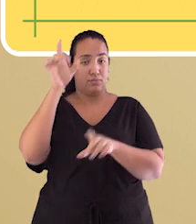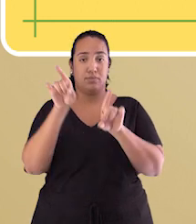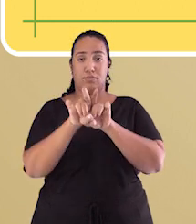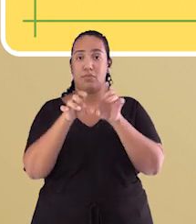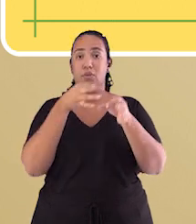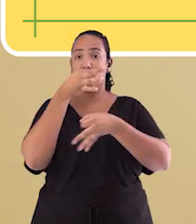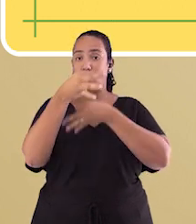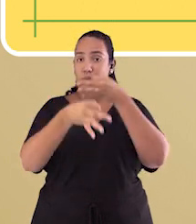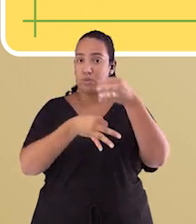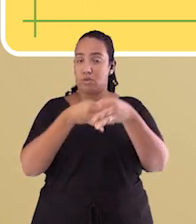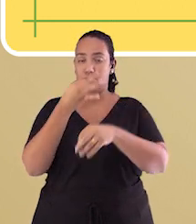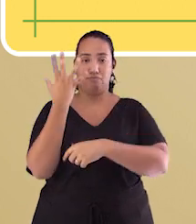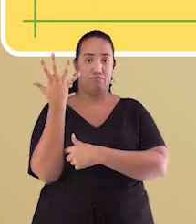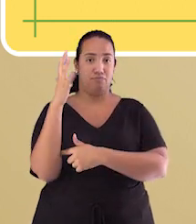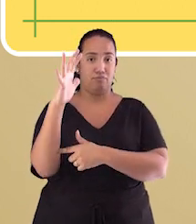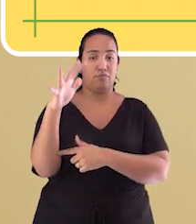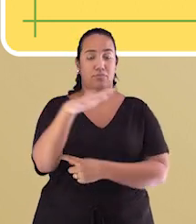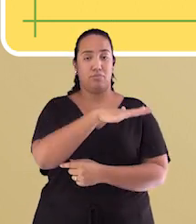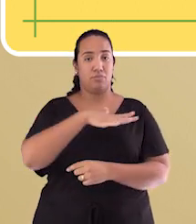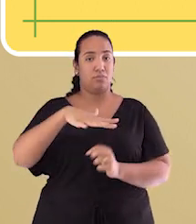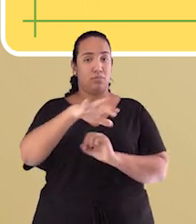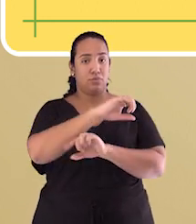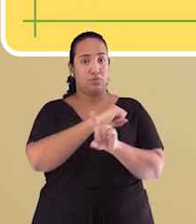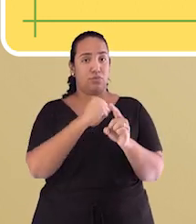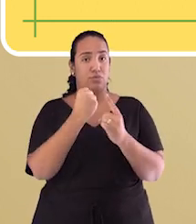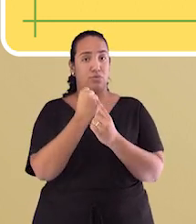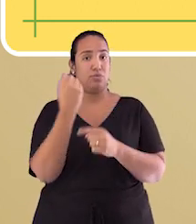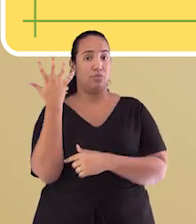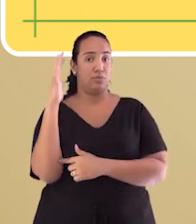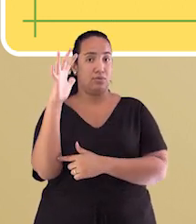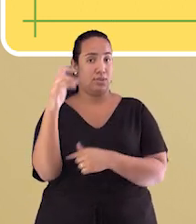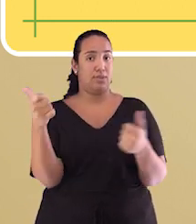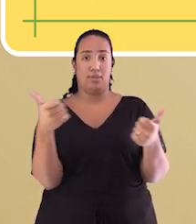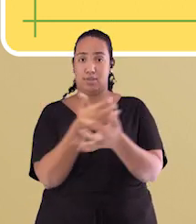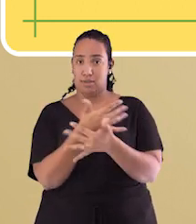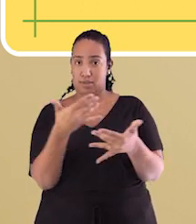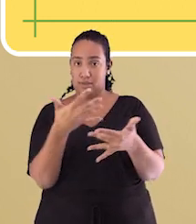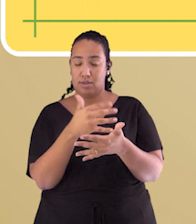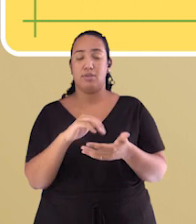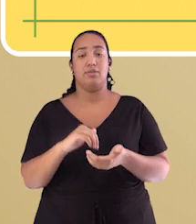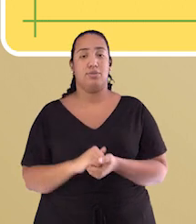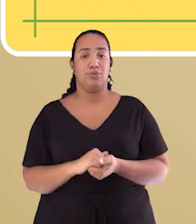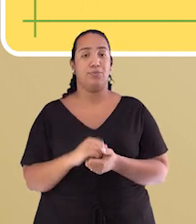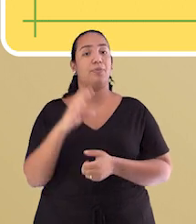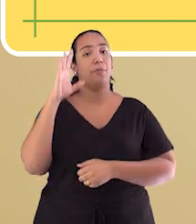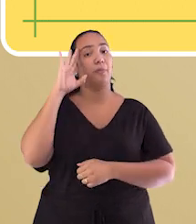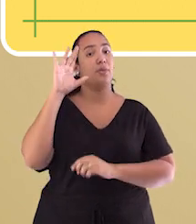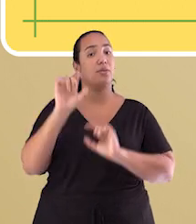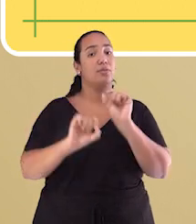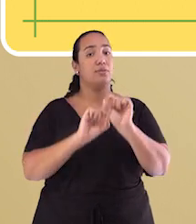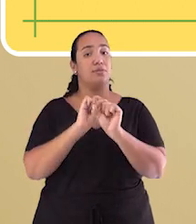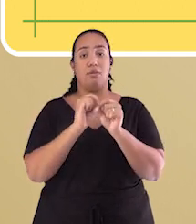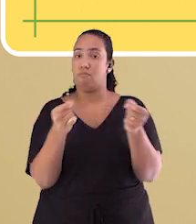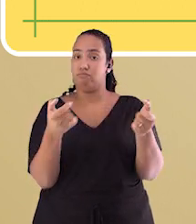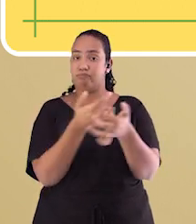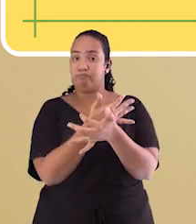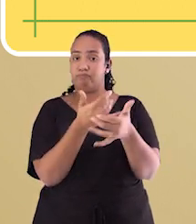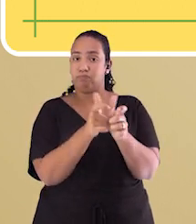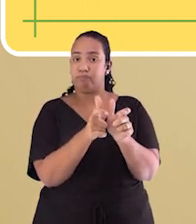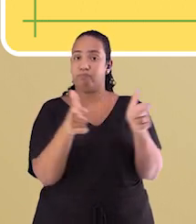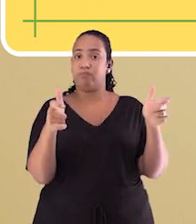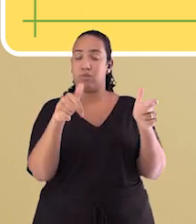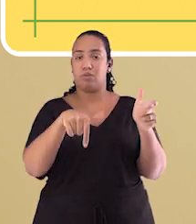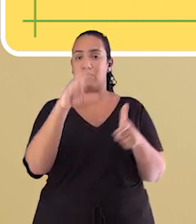e ambiental dos impactos socioambientais nas grandes cidades, principalmente voltado às metrópoles